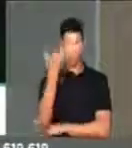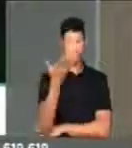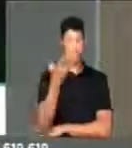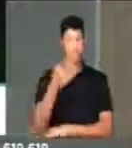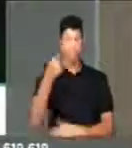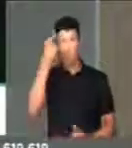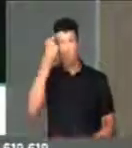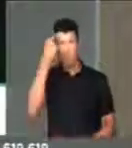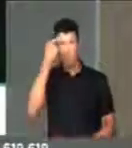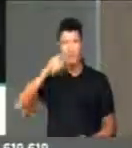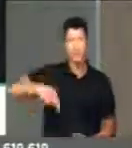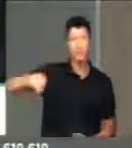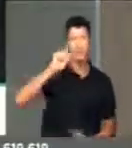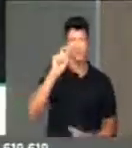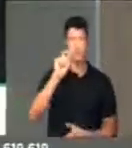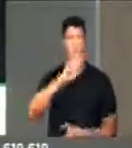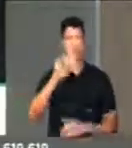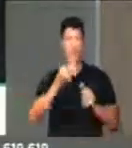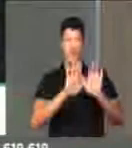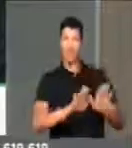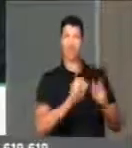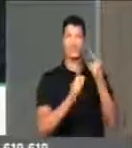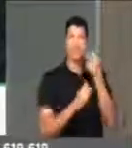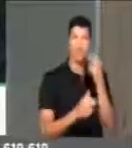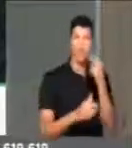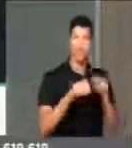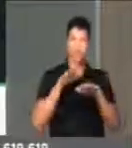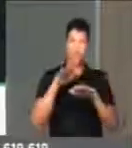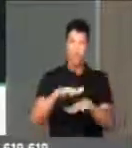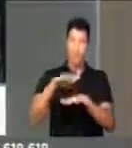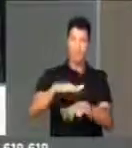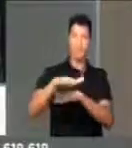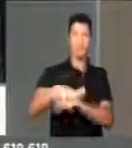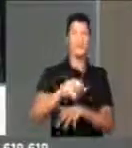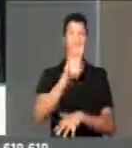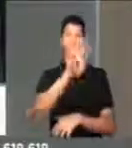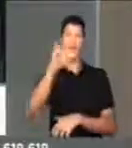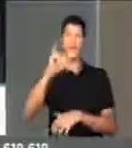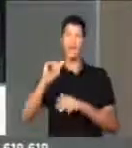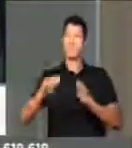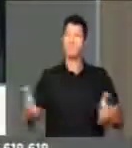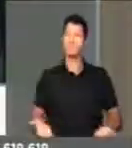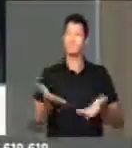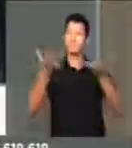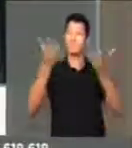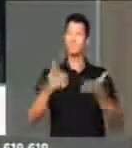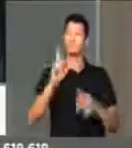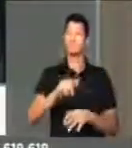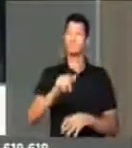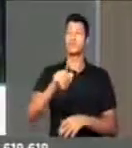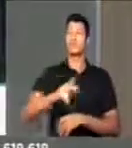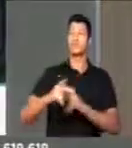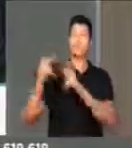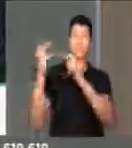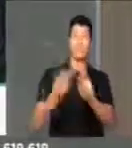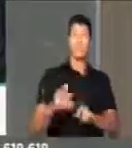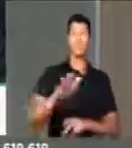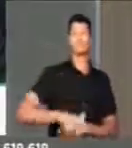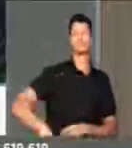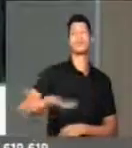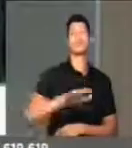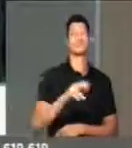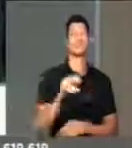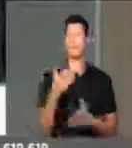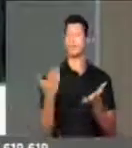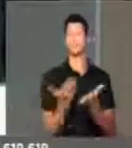Não pensem que isso vai ficar assim. As manifestações vão se suceder. Esses projetos